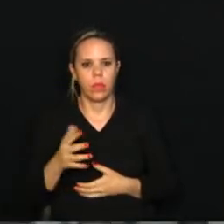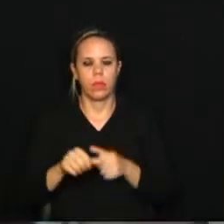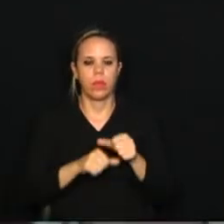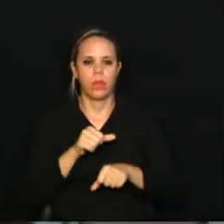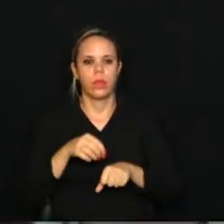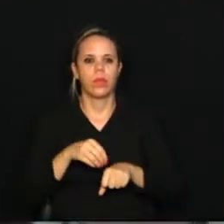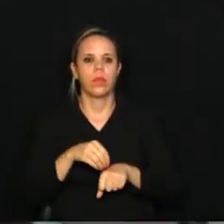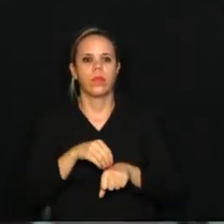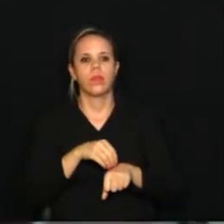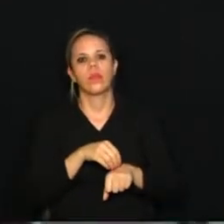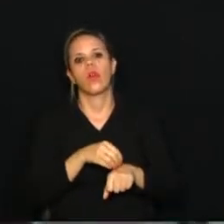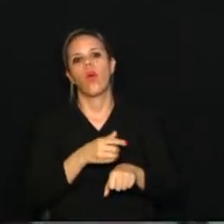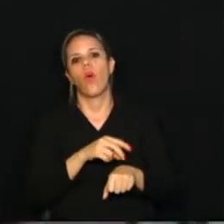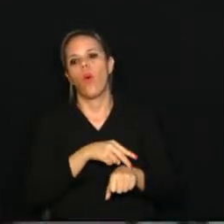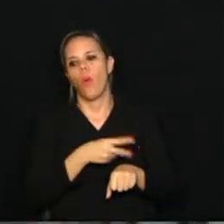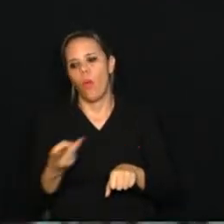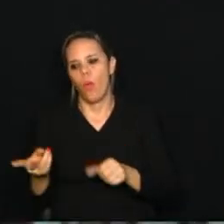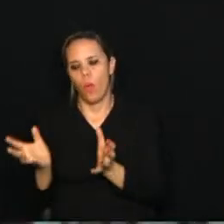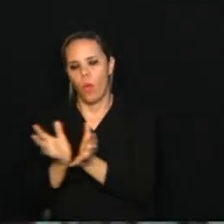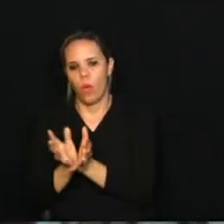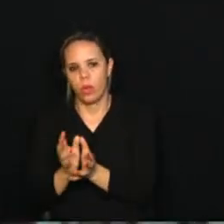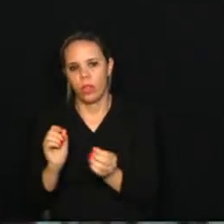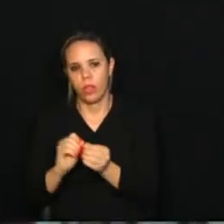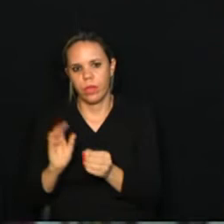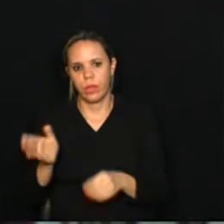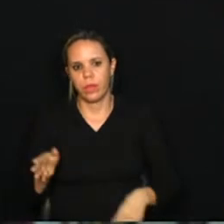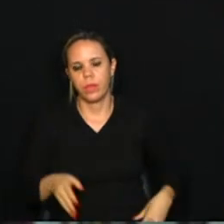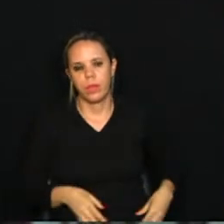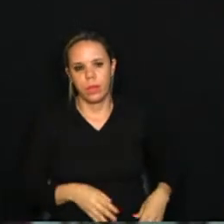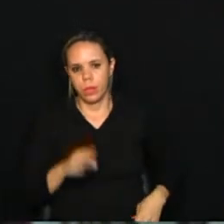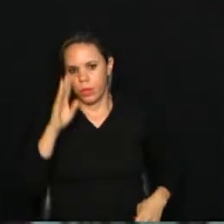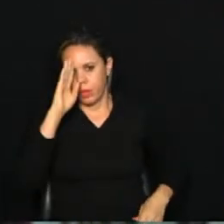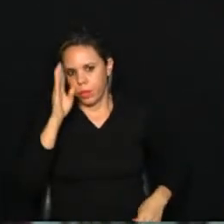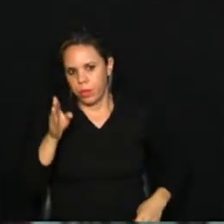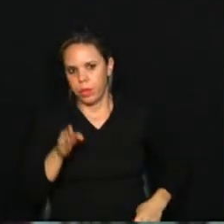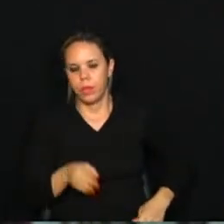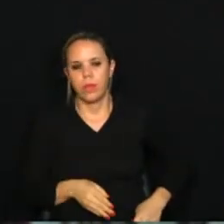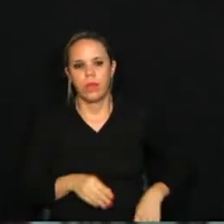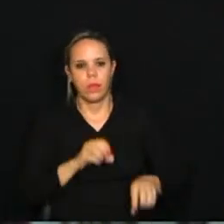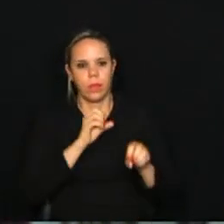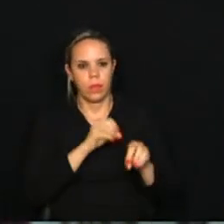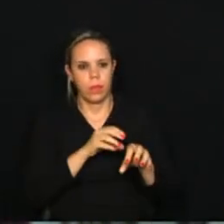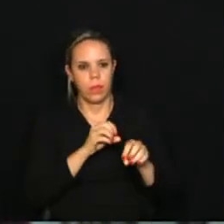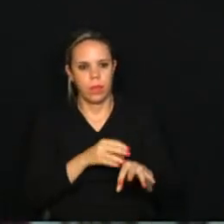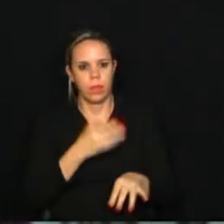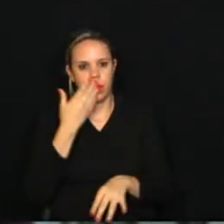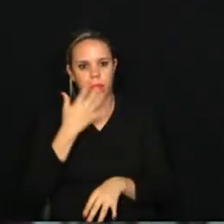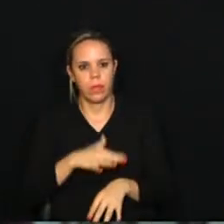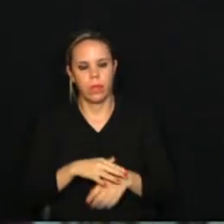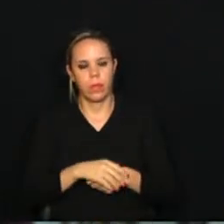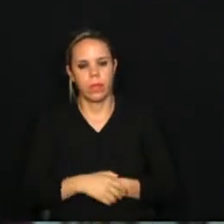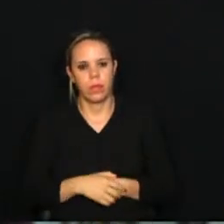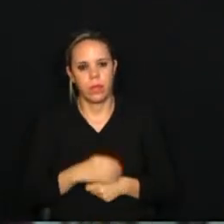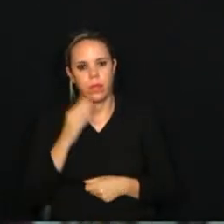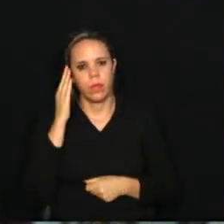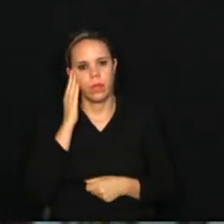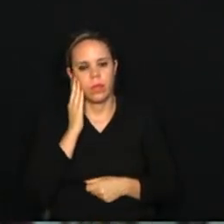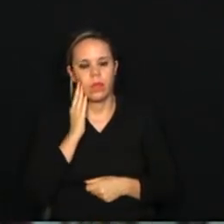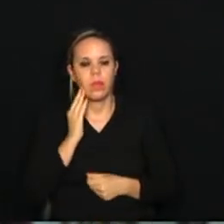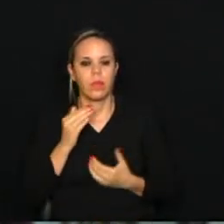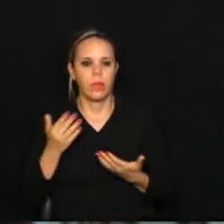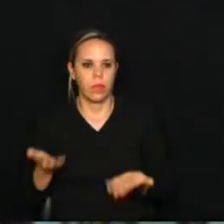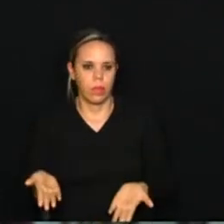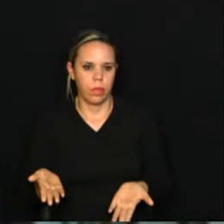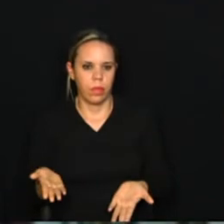transportar, a gente já faz isso, mas principalmente na educação infantil e